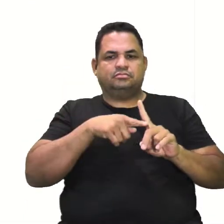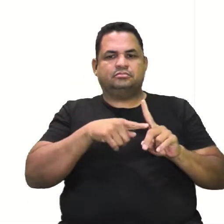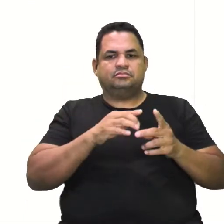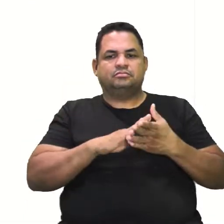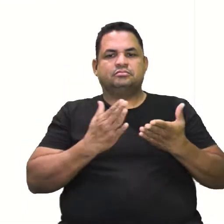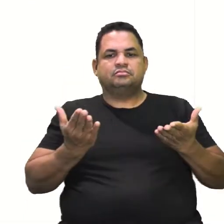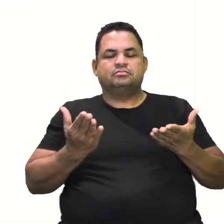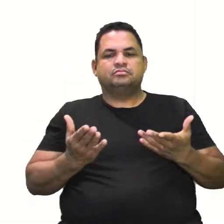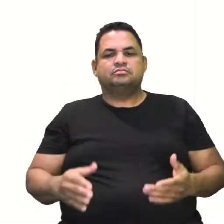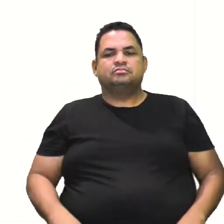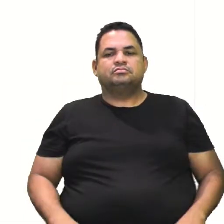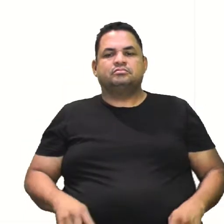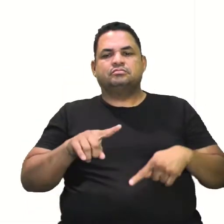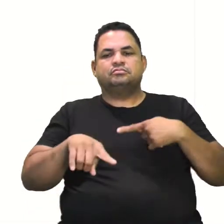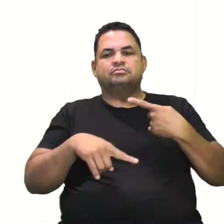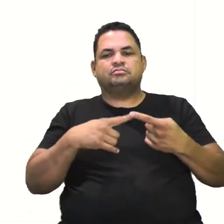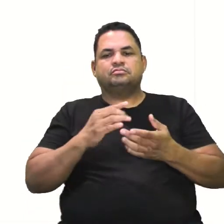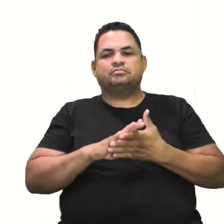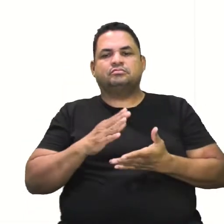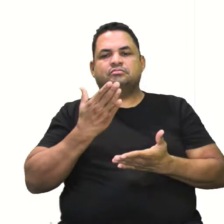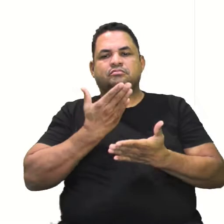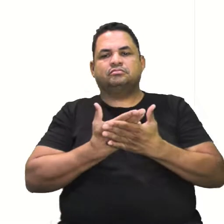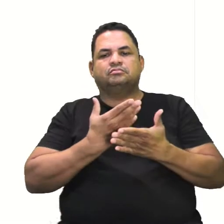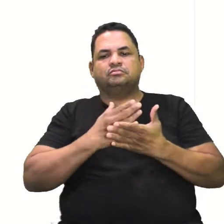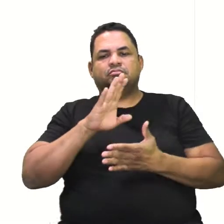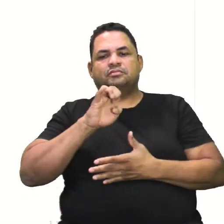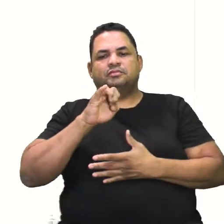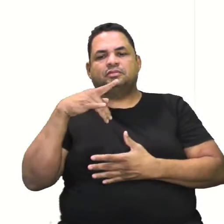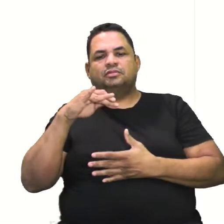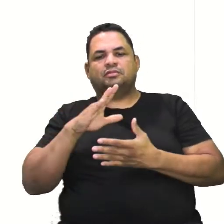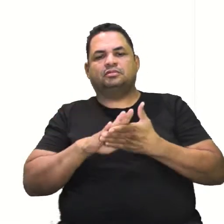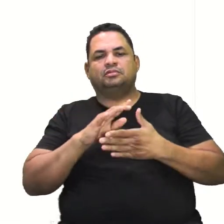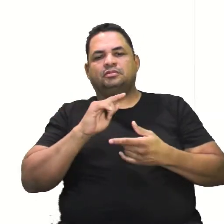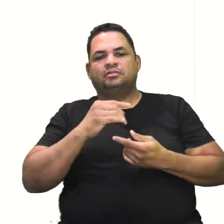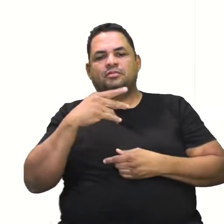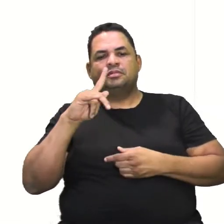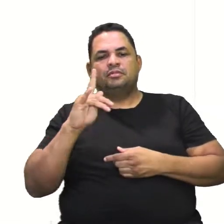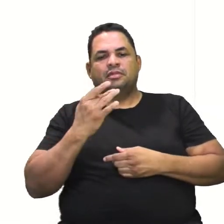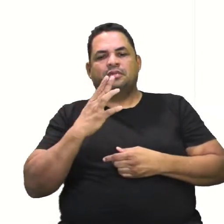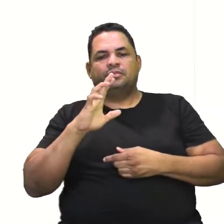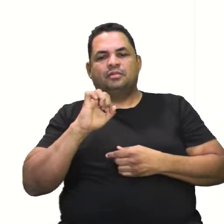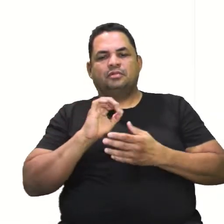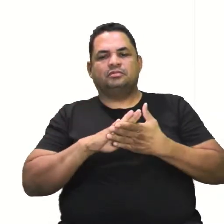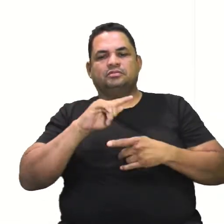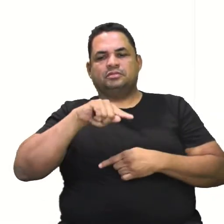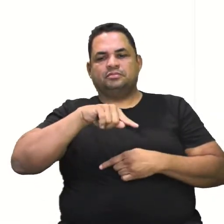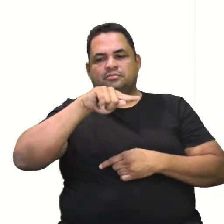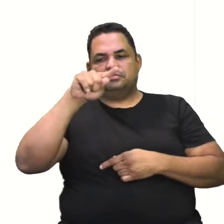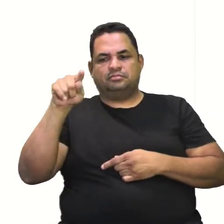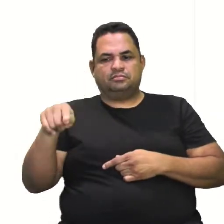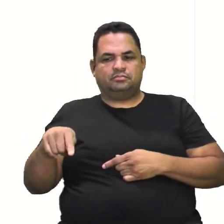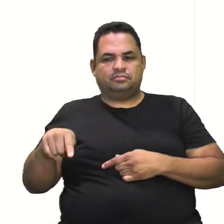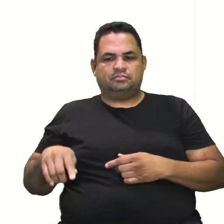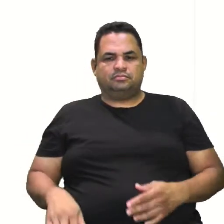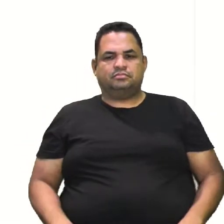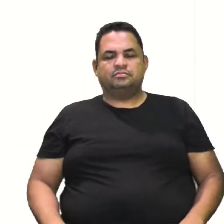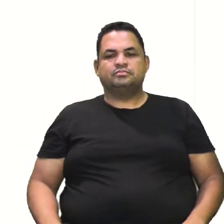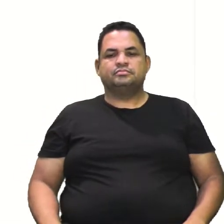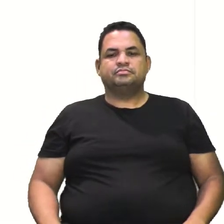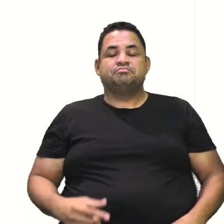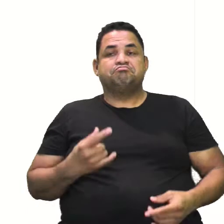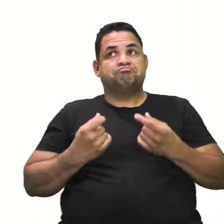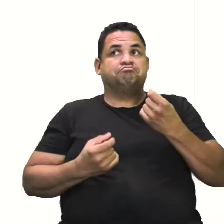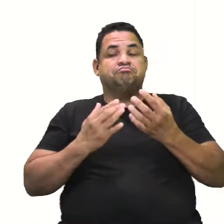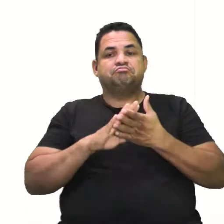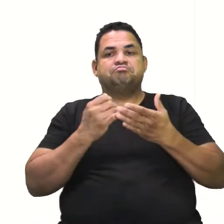é a nossa habilidade. Depois, na sequência, a gente vai para a elipse, passa pela hipérbole e chega na parábola. E